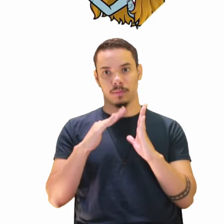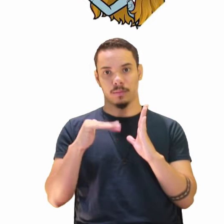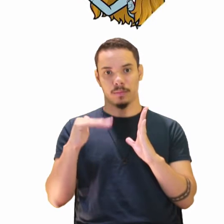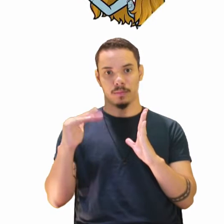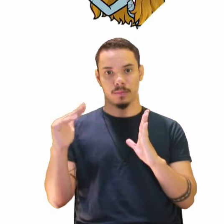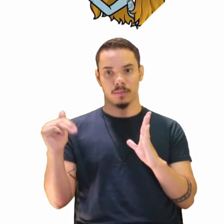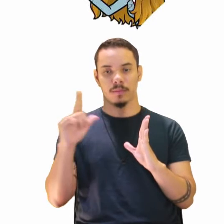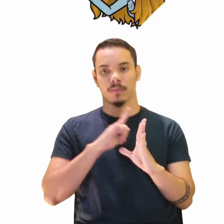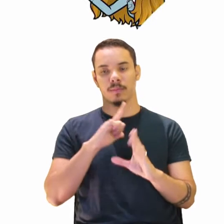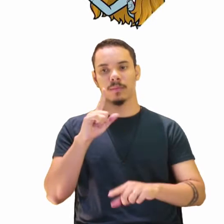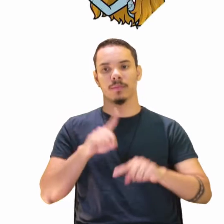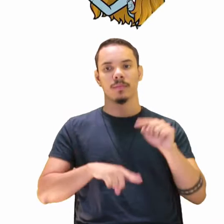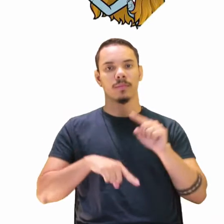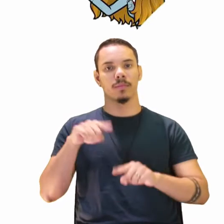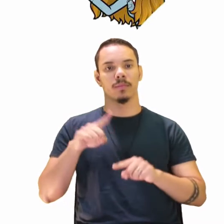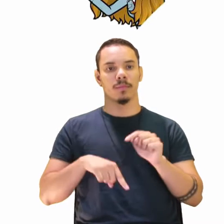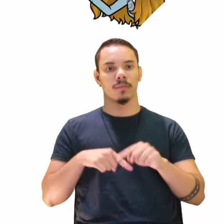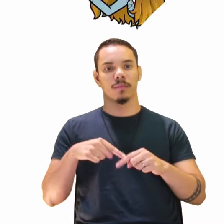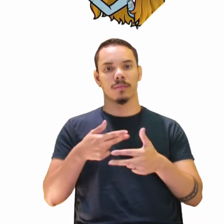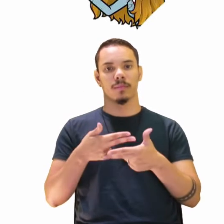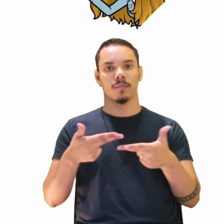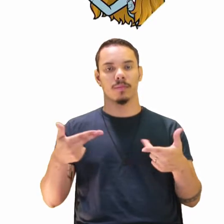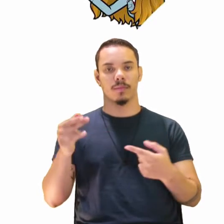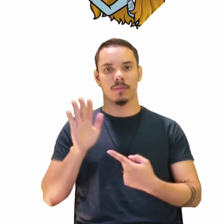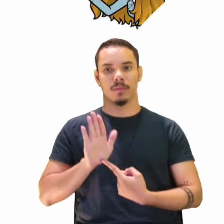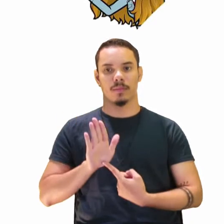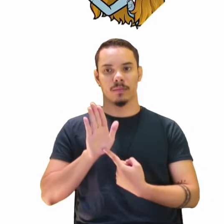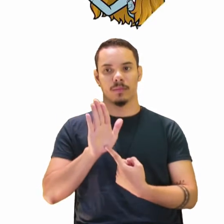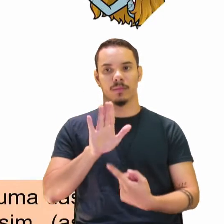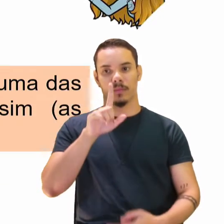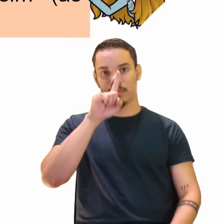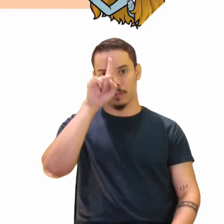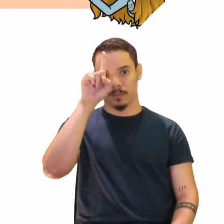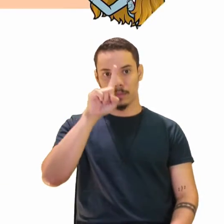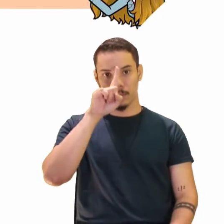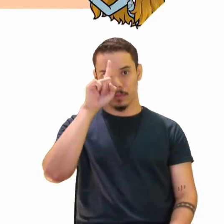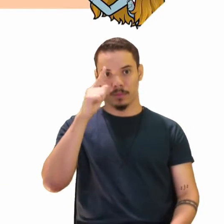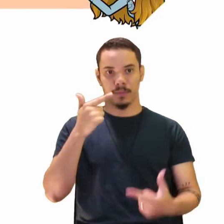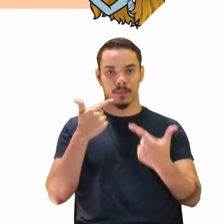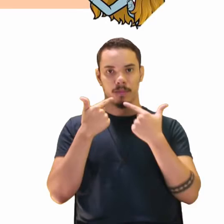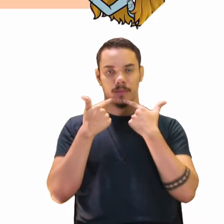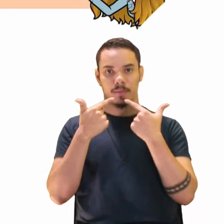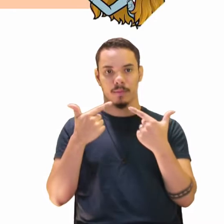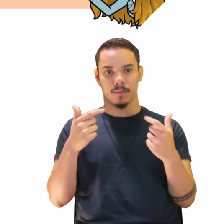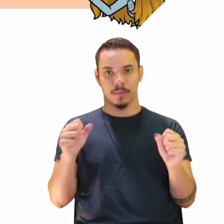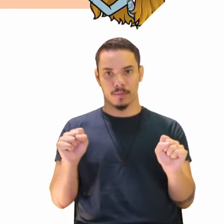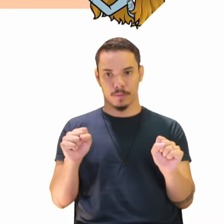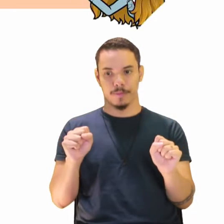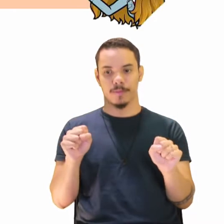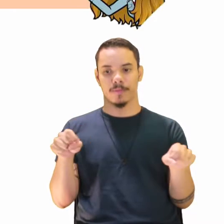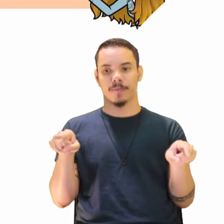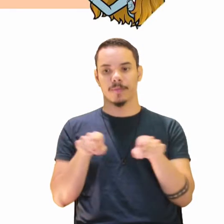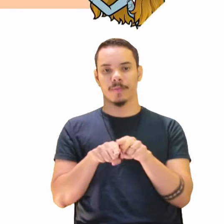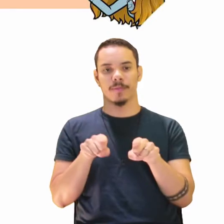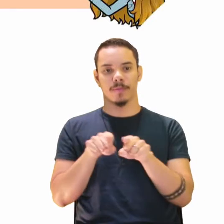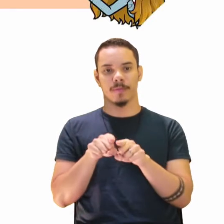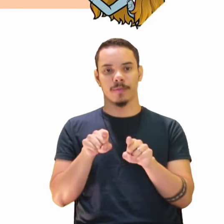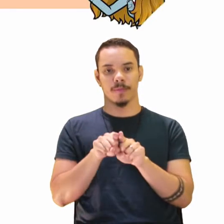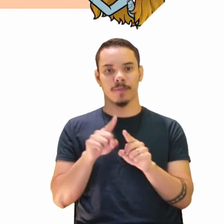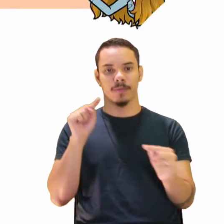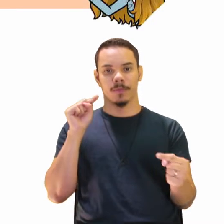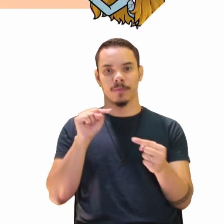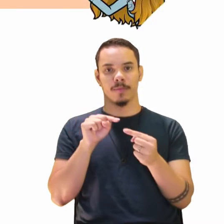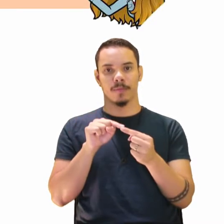dos recursos que promovem a criatividade linguística. Que mais? As figuras ligadas